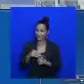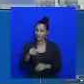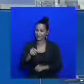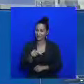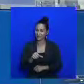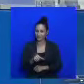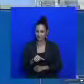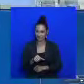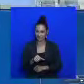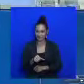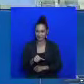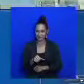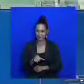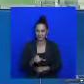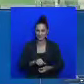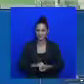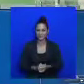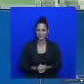9